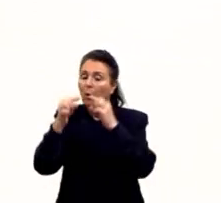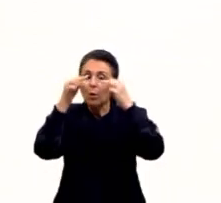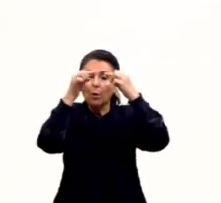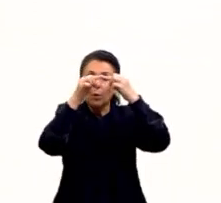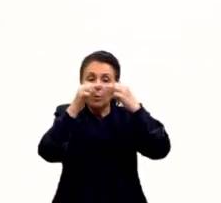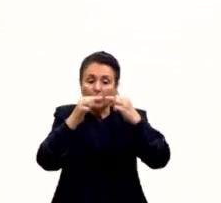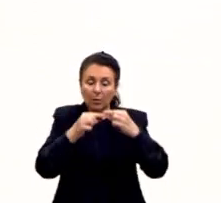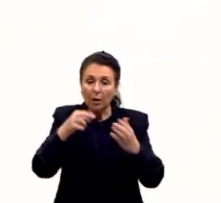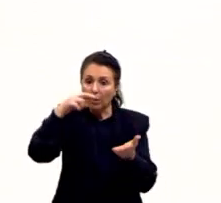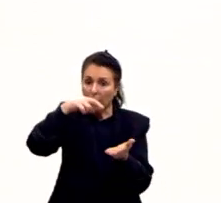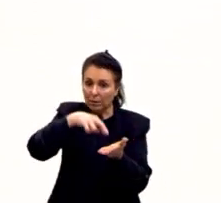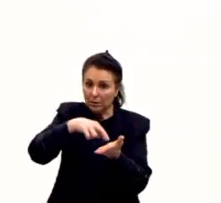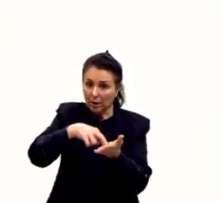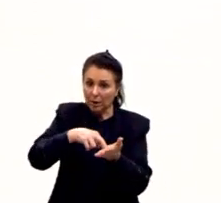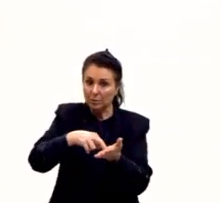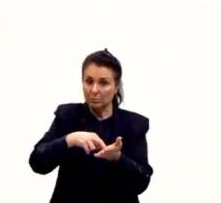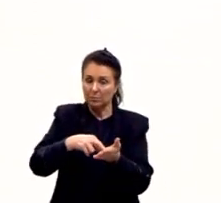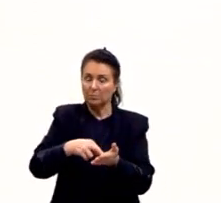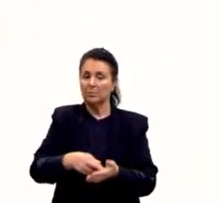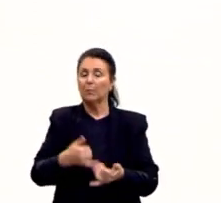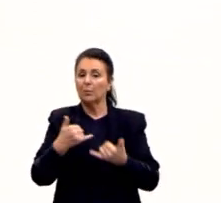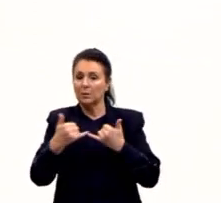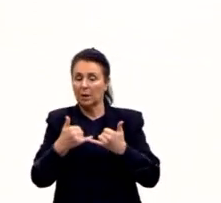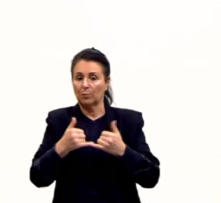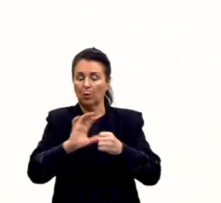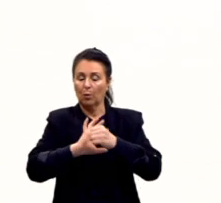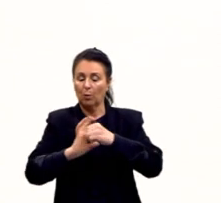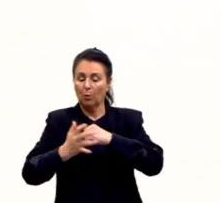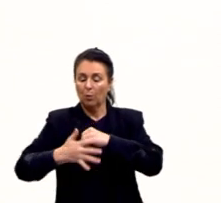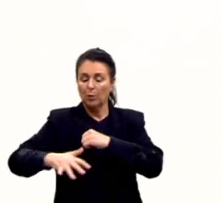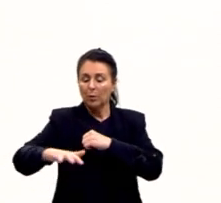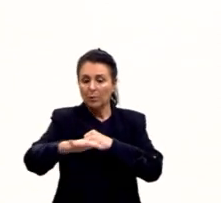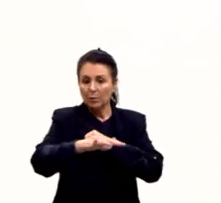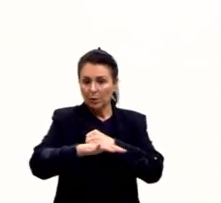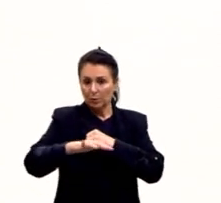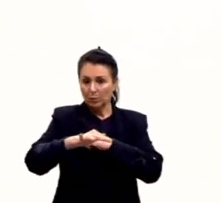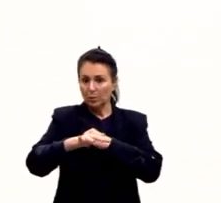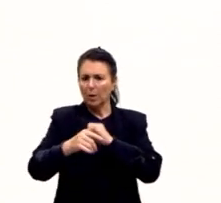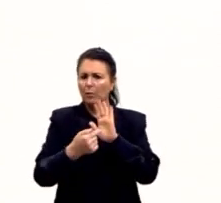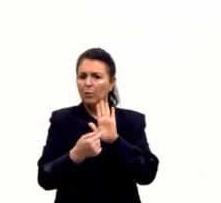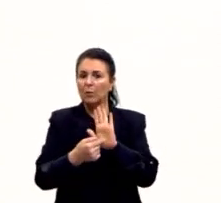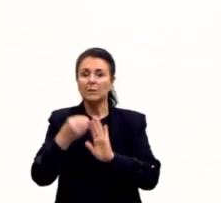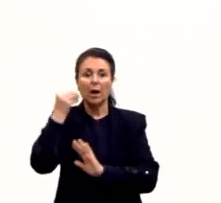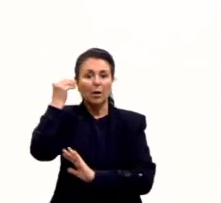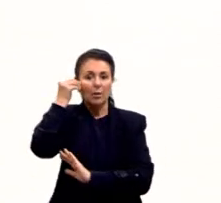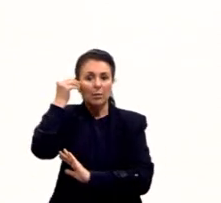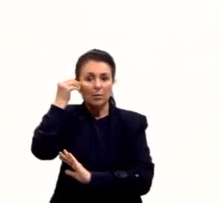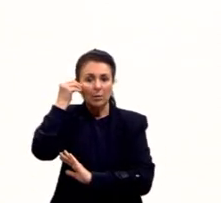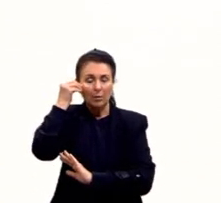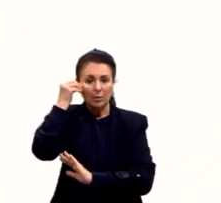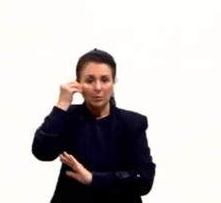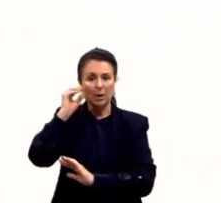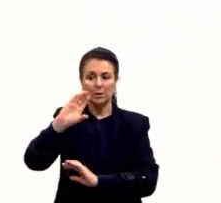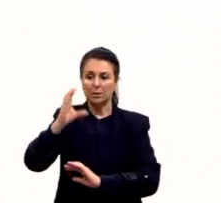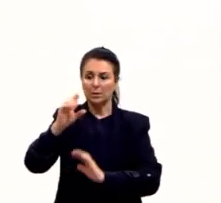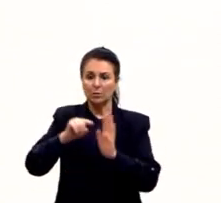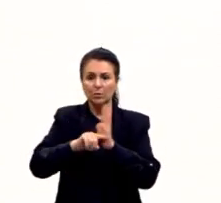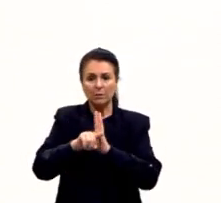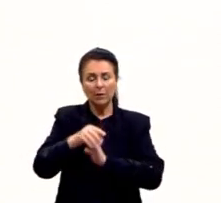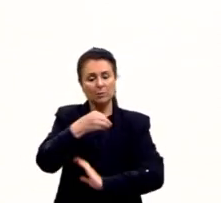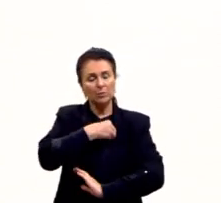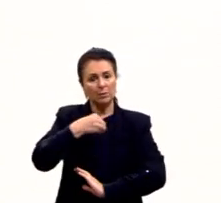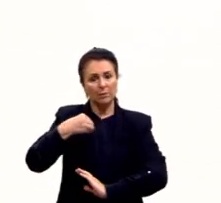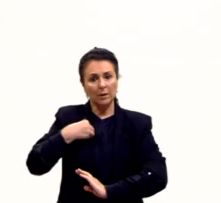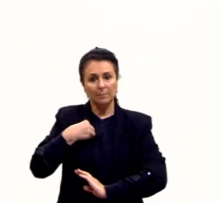se eu vou falar sobre coronavírus eu tenho que trazer experiências que sejam científicas e médicas eu não